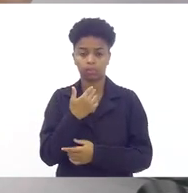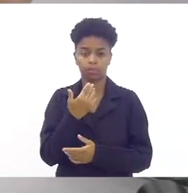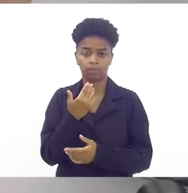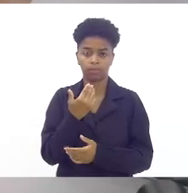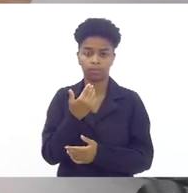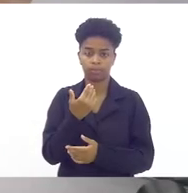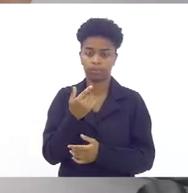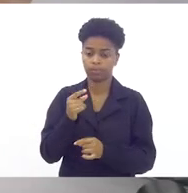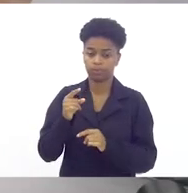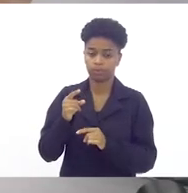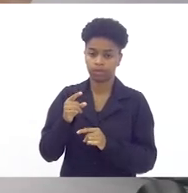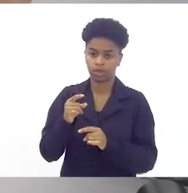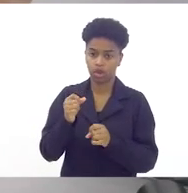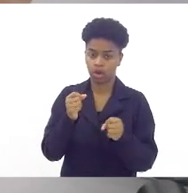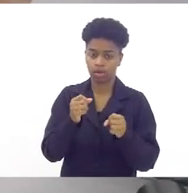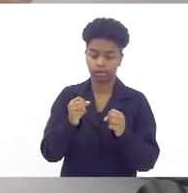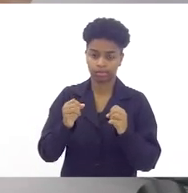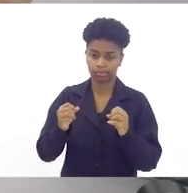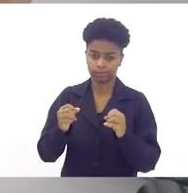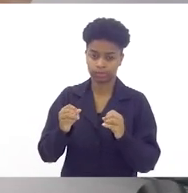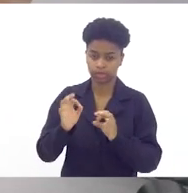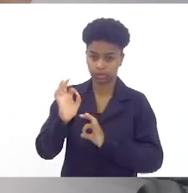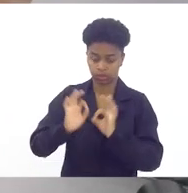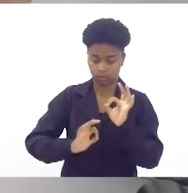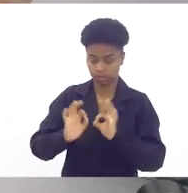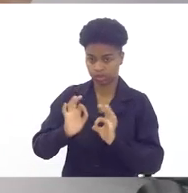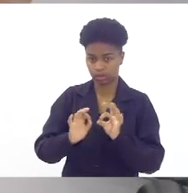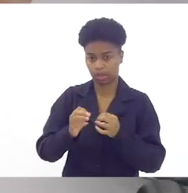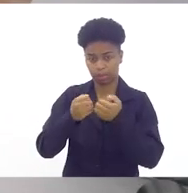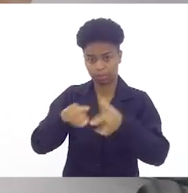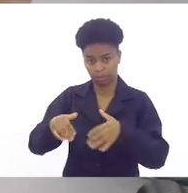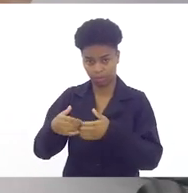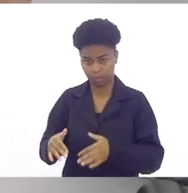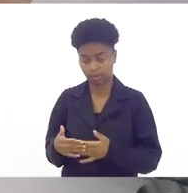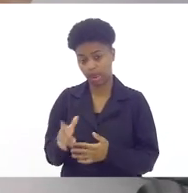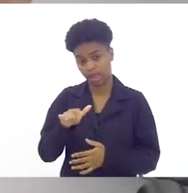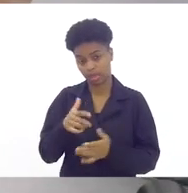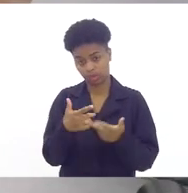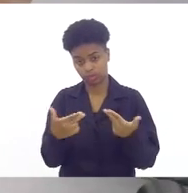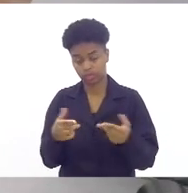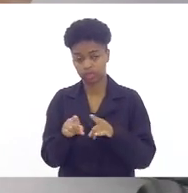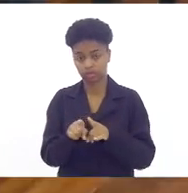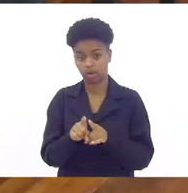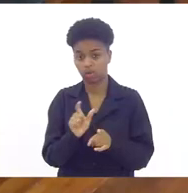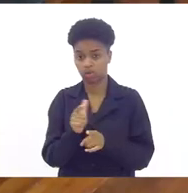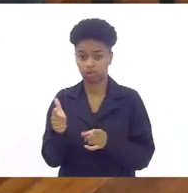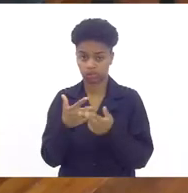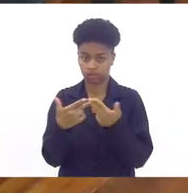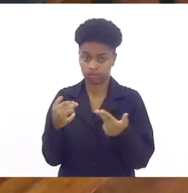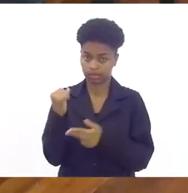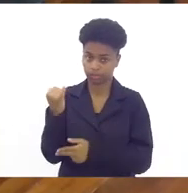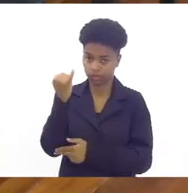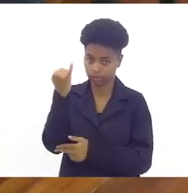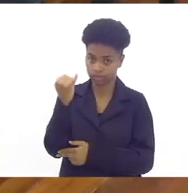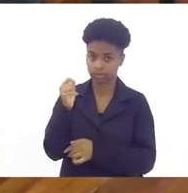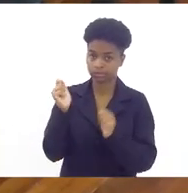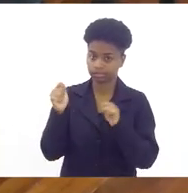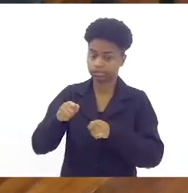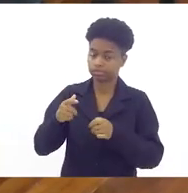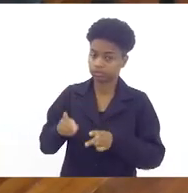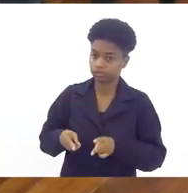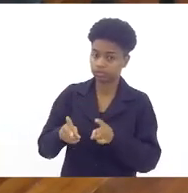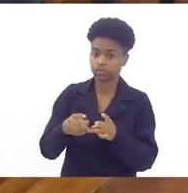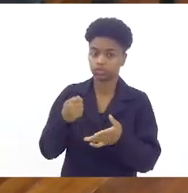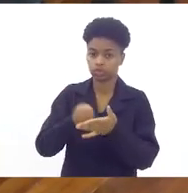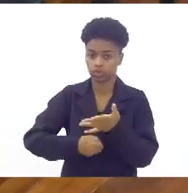materialização isso é uma coisa é outro ponto importante também para que essa luta seja